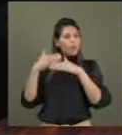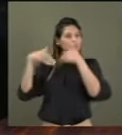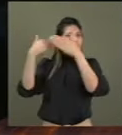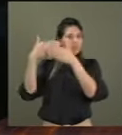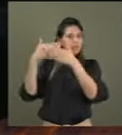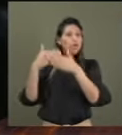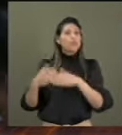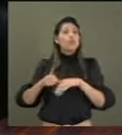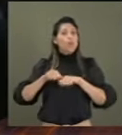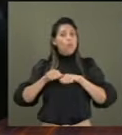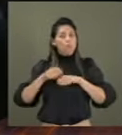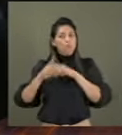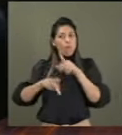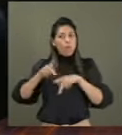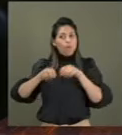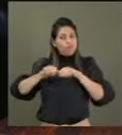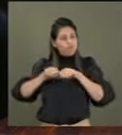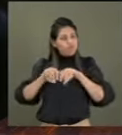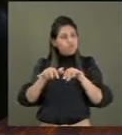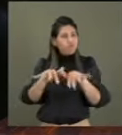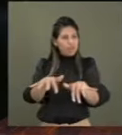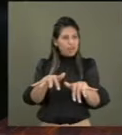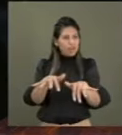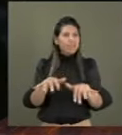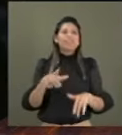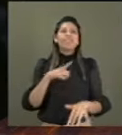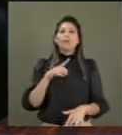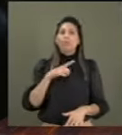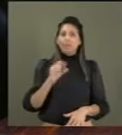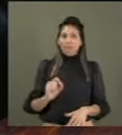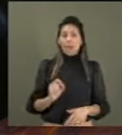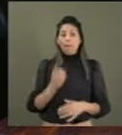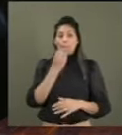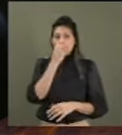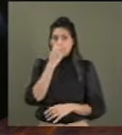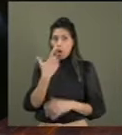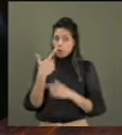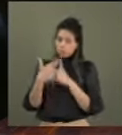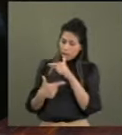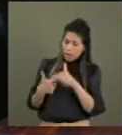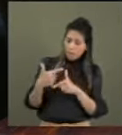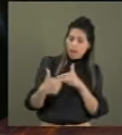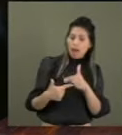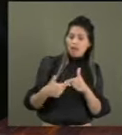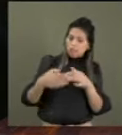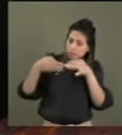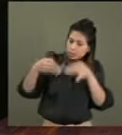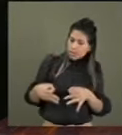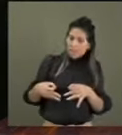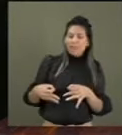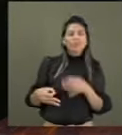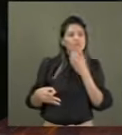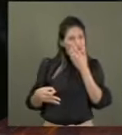brasileiro. Enfim, é um momento de luzes e de boas lutas, justas causas. É isso que estamos aqui.